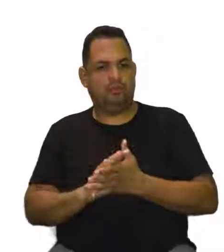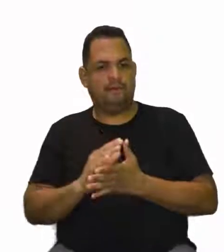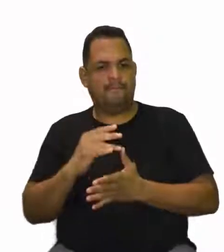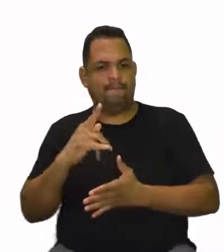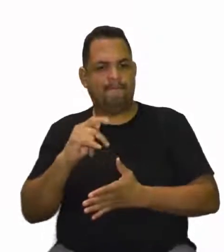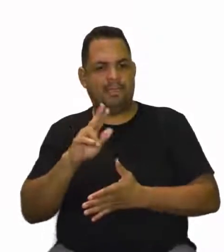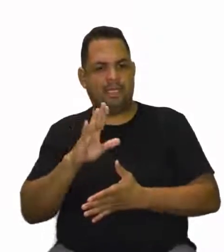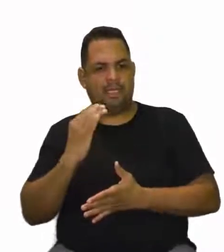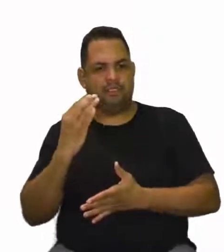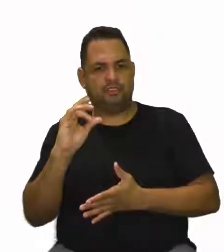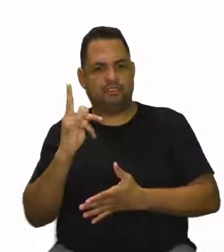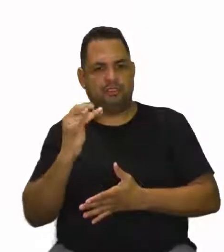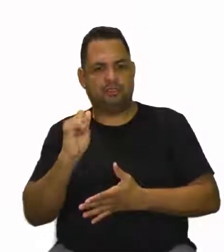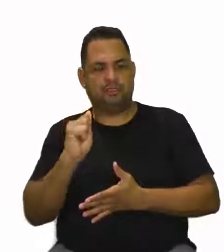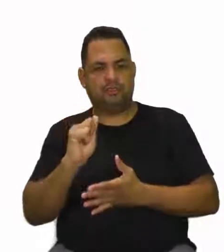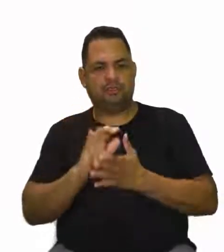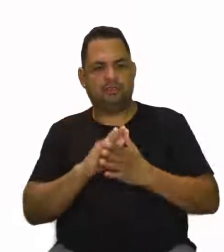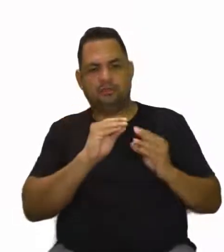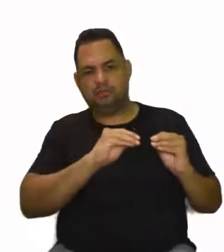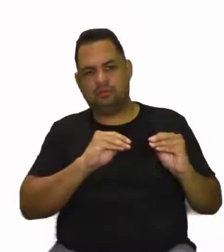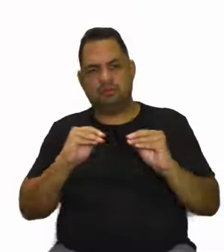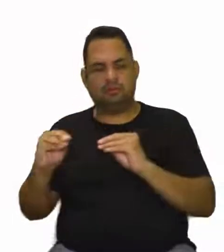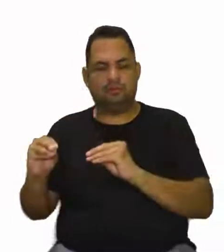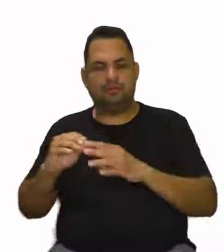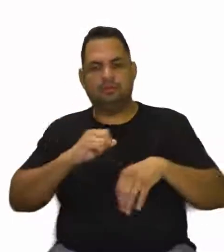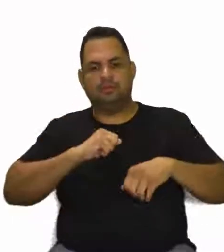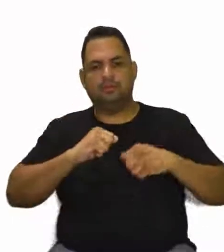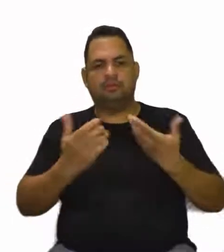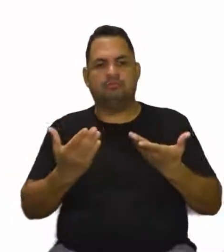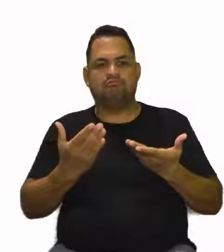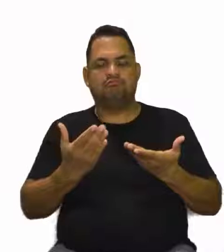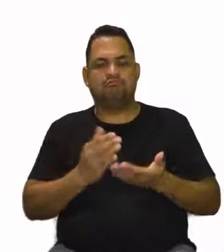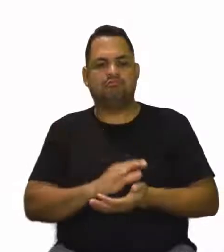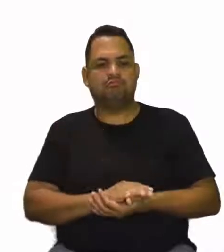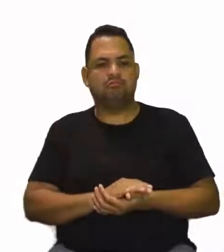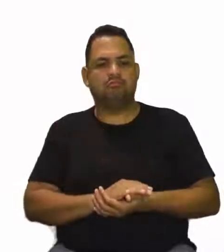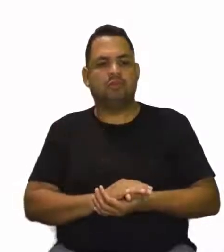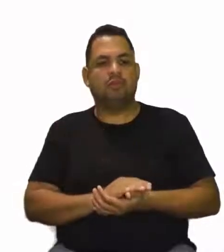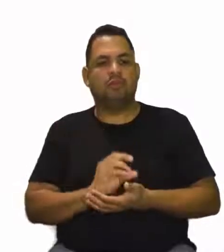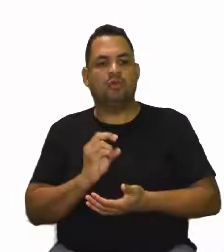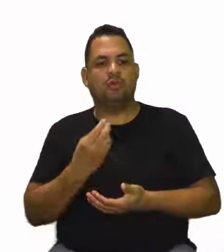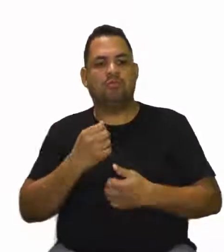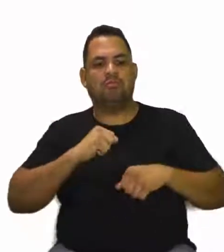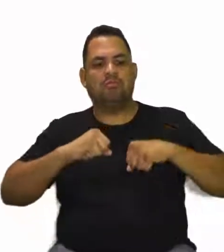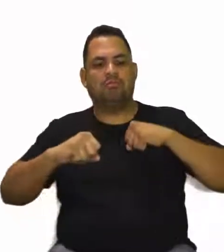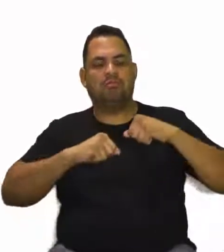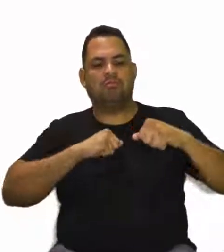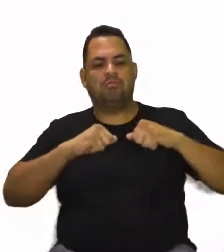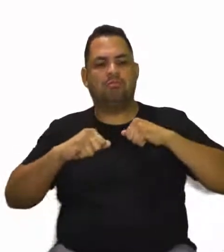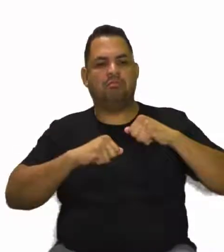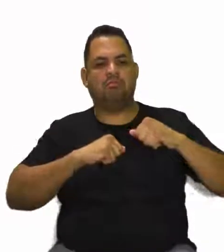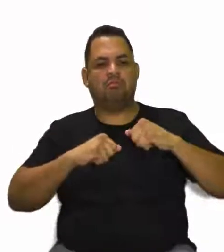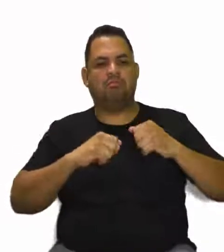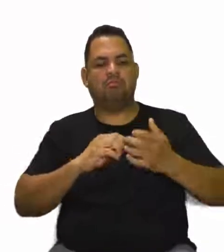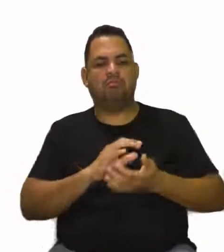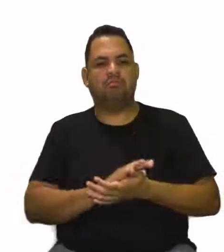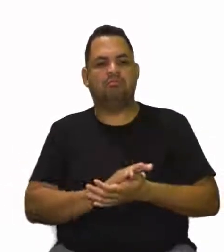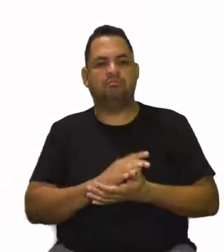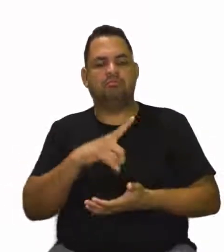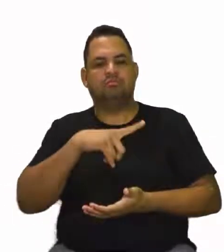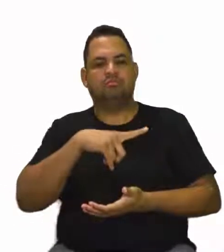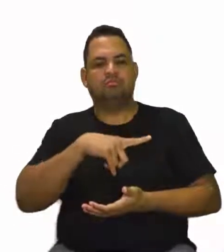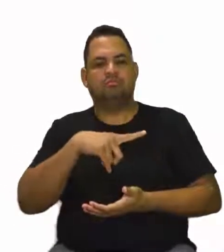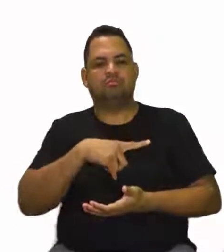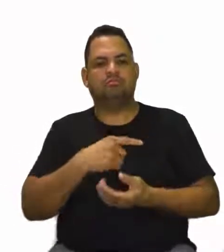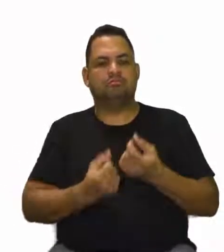a prancha, o deslocamento ou deslocamentos e a corrida. Então aqui nós